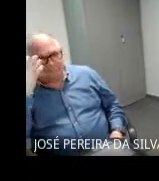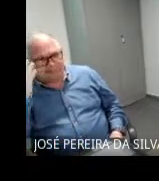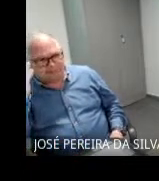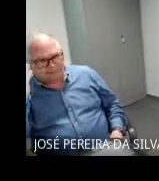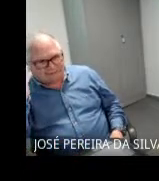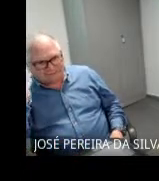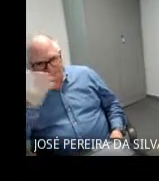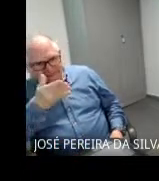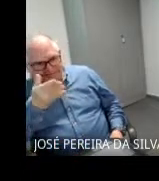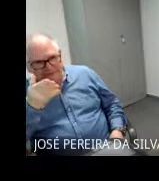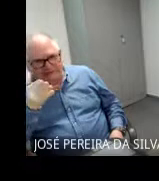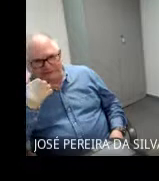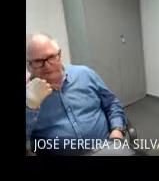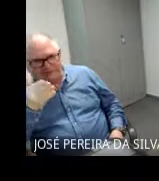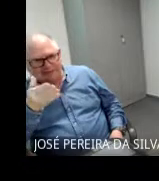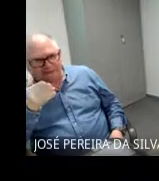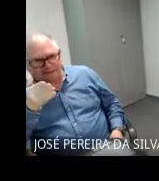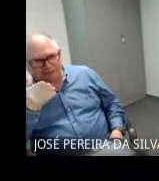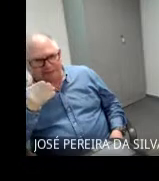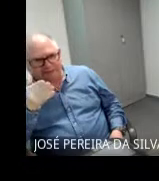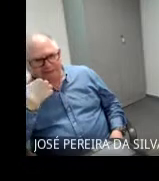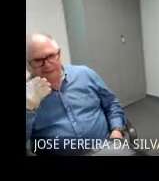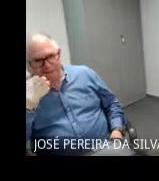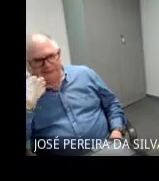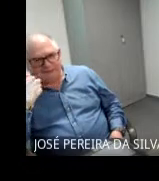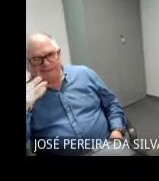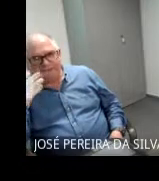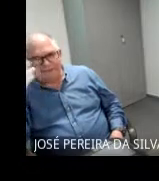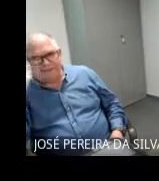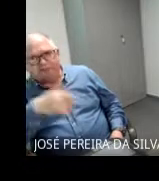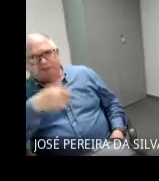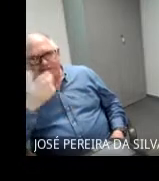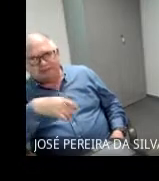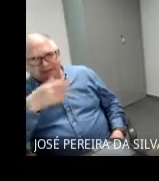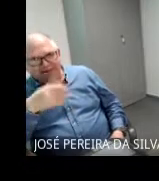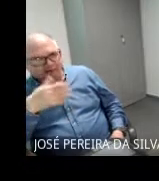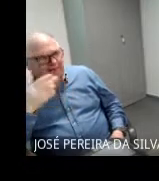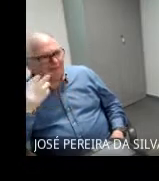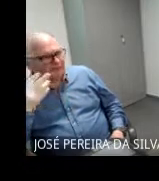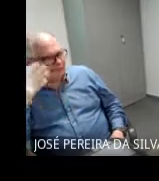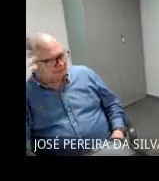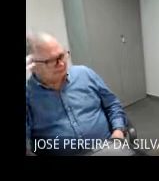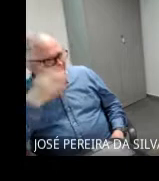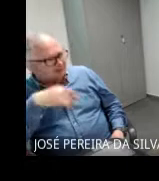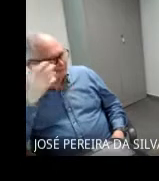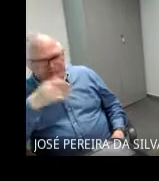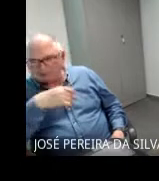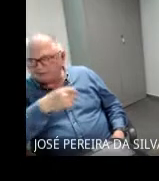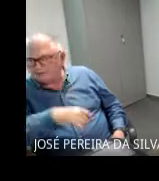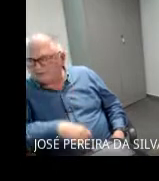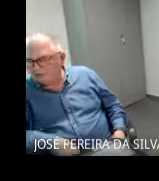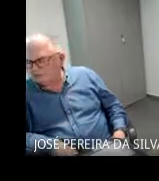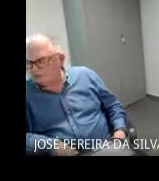que, como aquela estatística nossa, nós mostramos lá da questão emocional, nós aprendemos a trabalhar muito esse que nós chamamos de H, né? Essa harmonização,